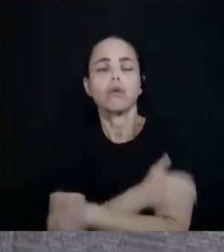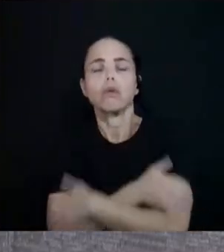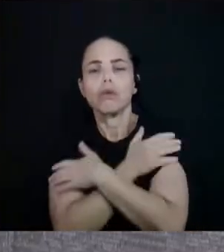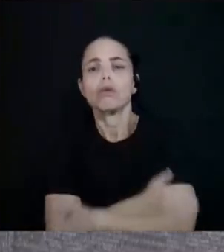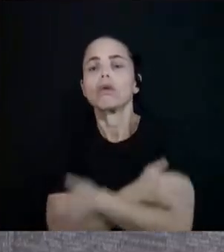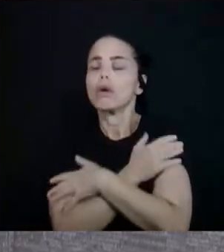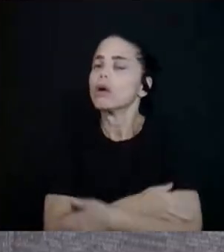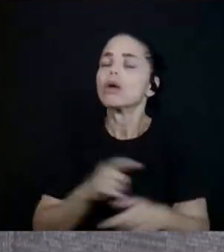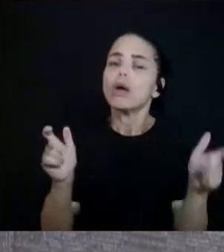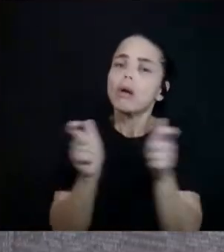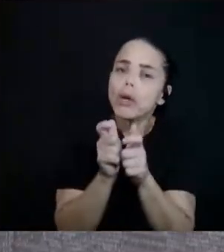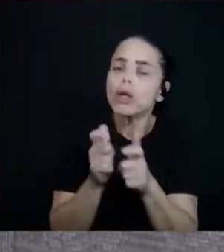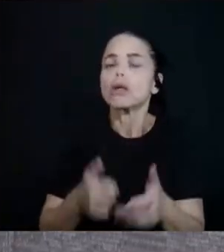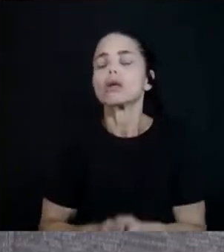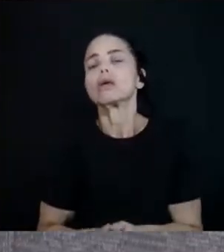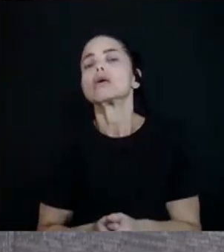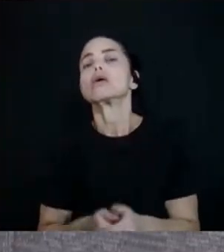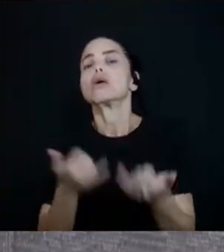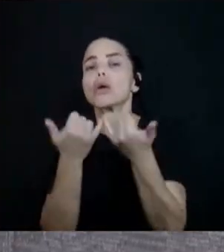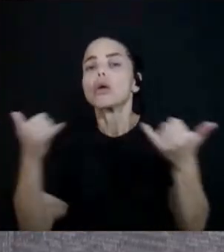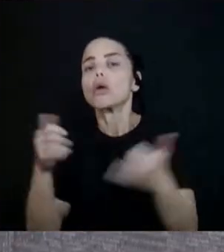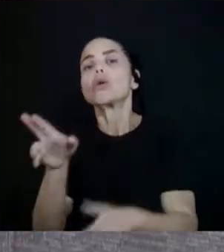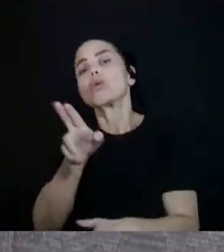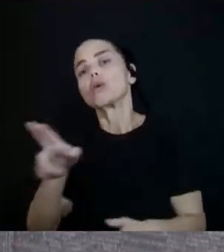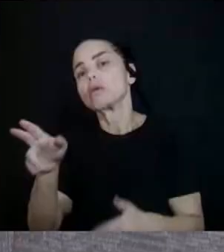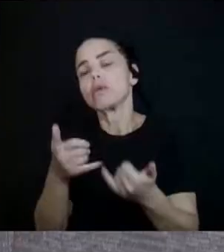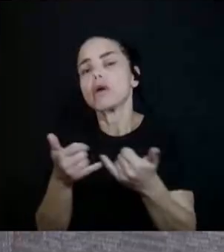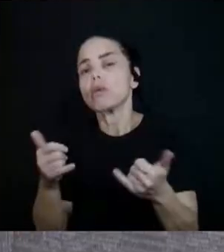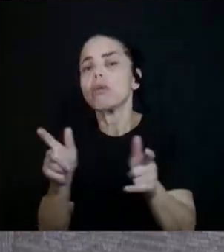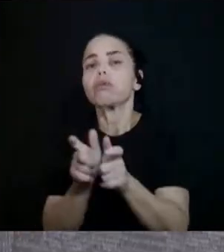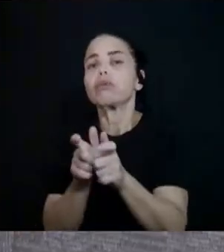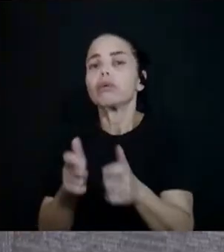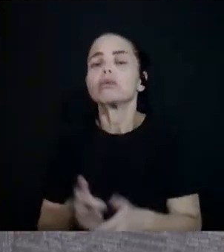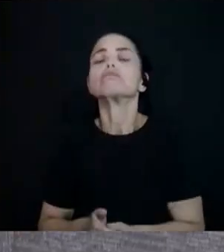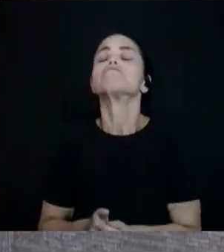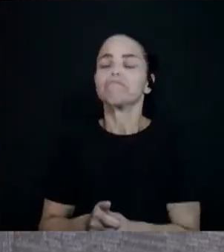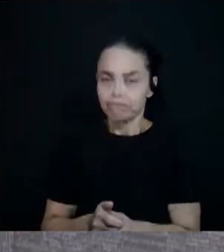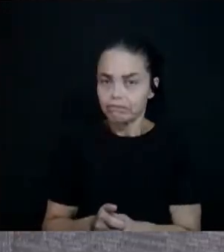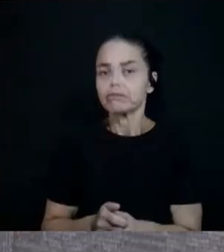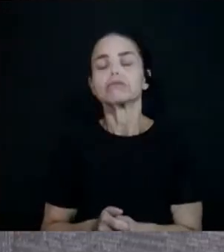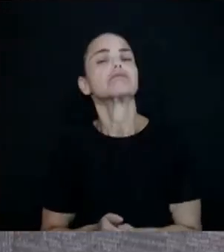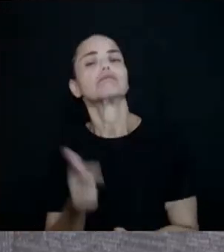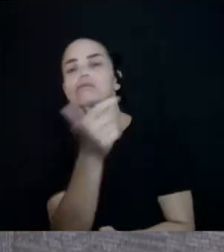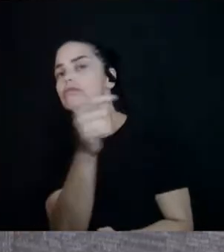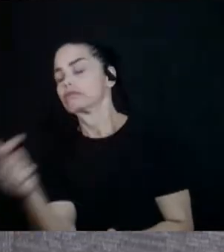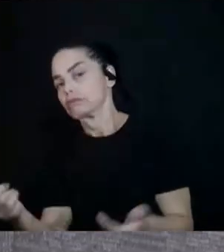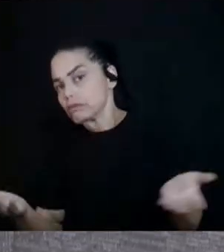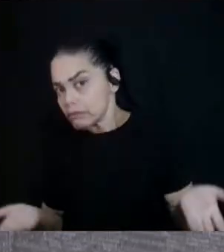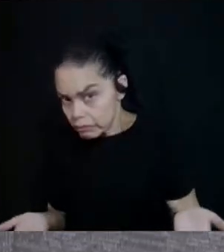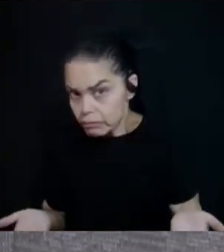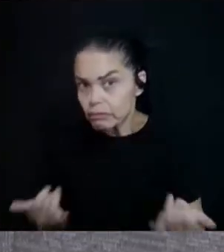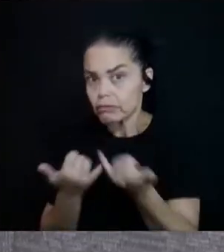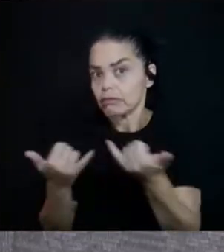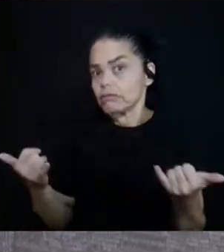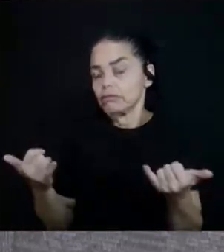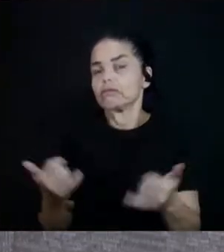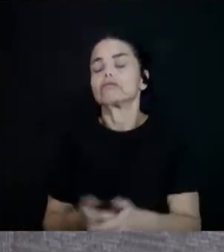que mantém a questão da incineração, porque é um país muito pequeno e que não tem outras fontes de energia limpa, como nós